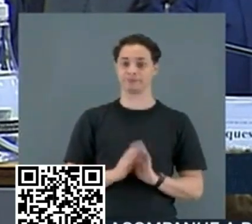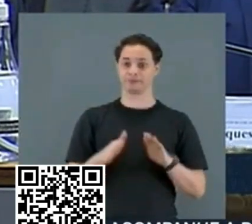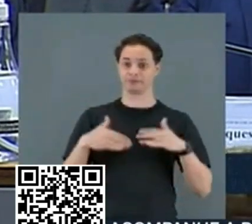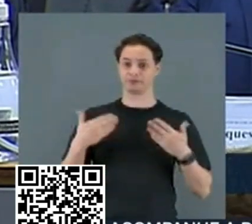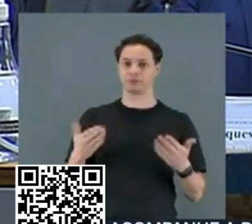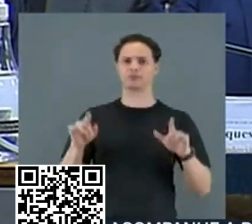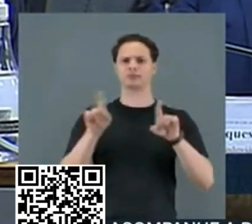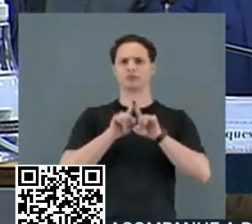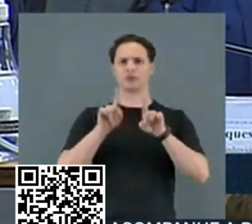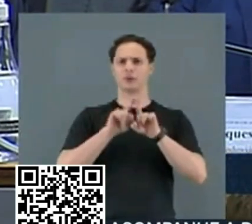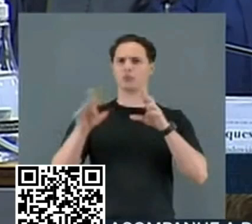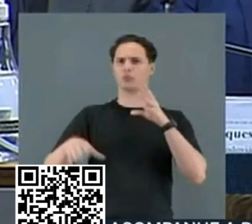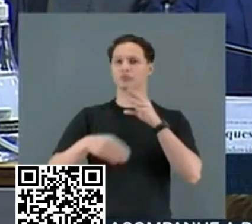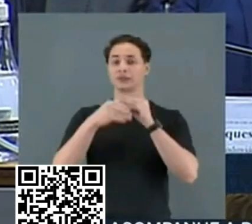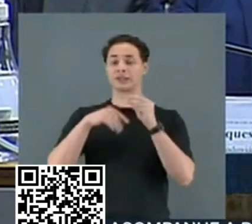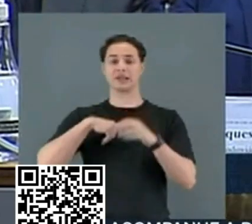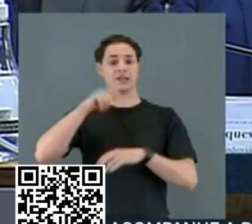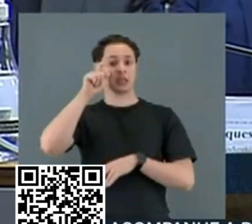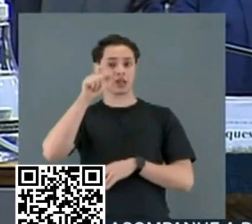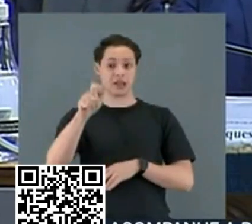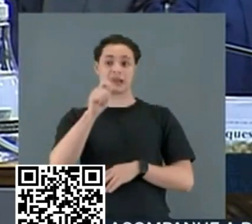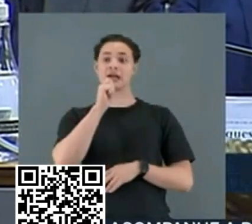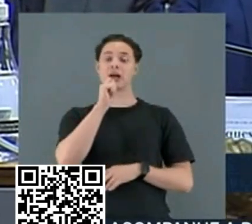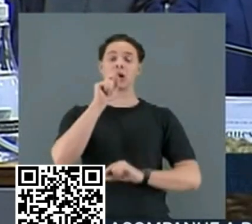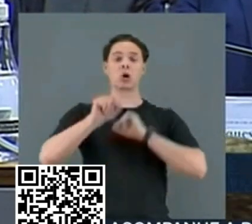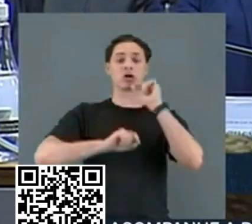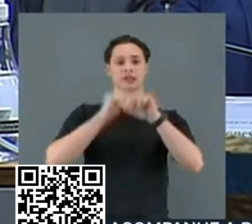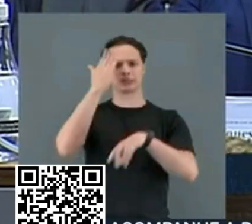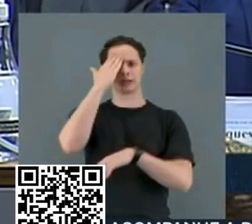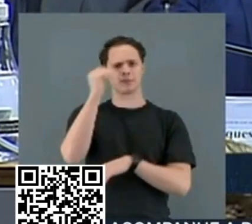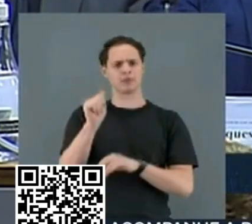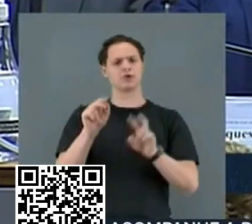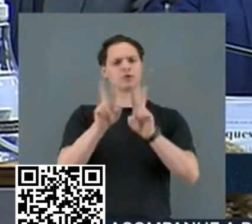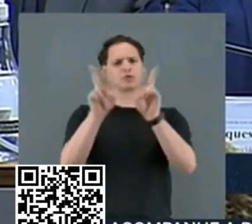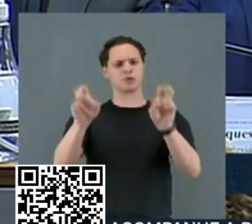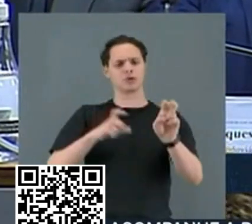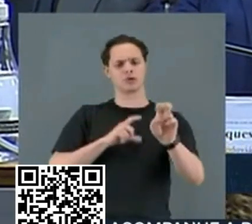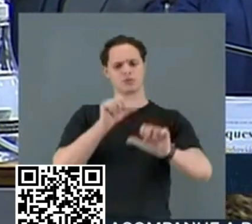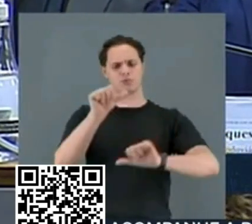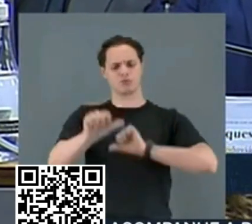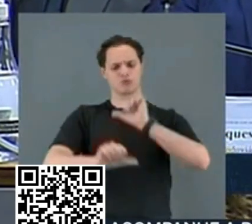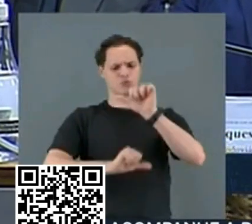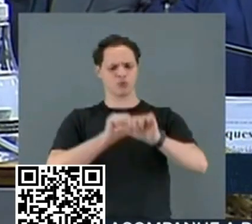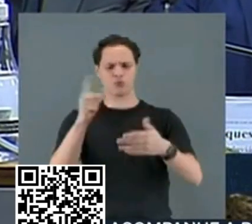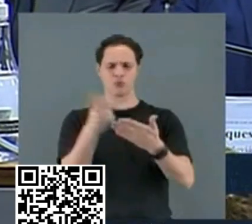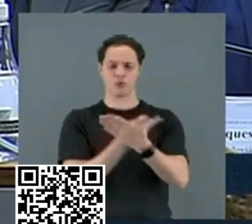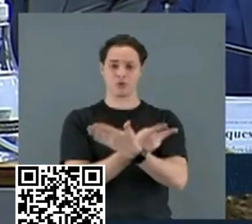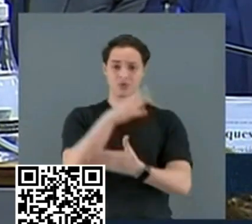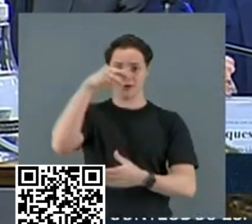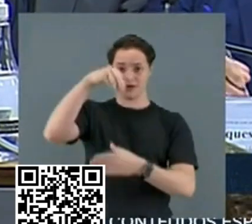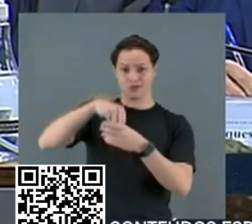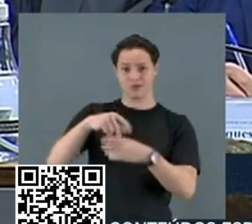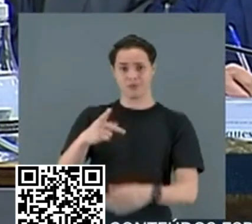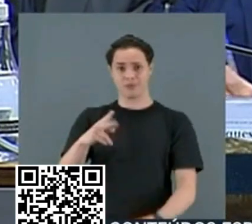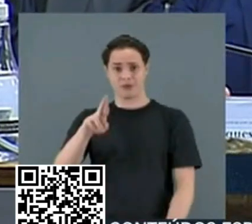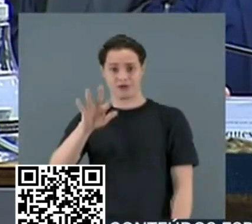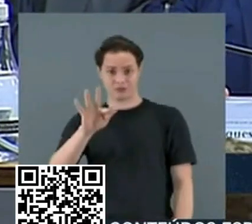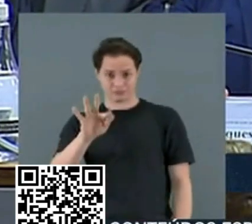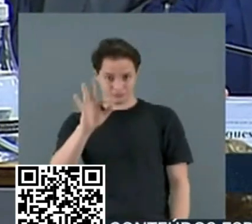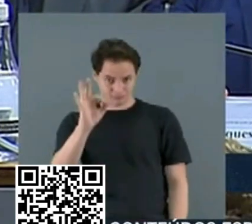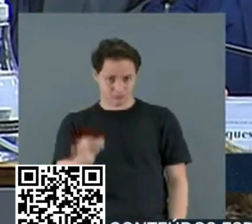Seguindo, então, interessa-nos ainda saber da natureza das alterações ocorridas na Polícia Rodoviária